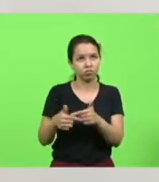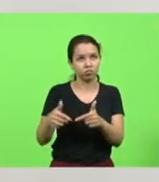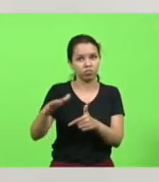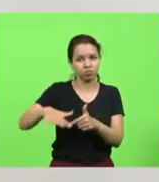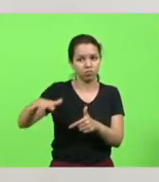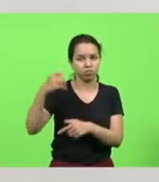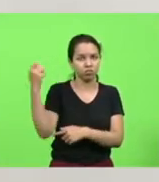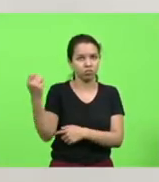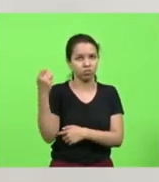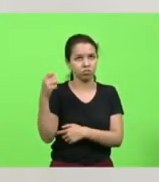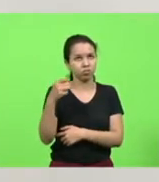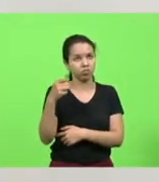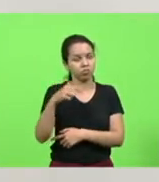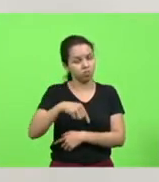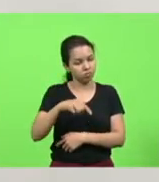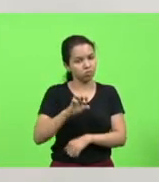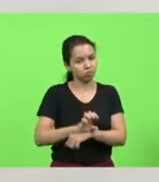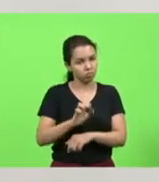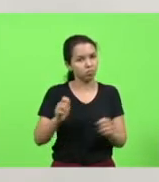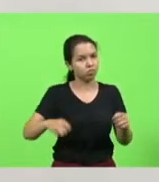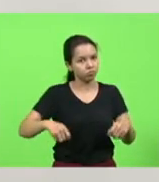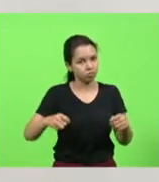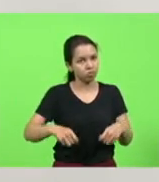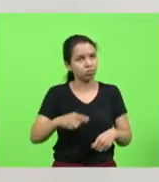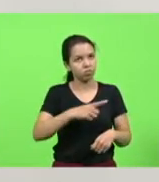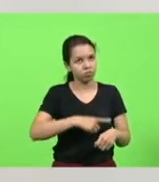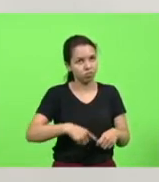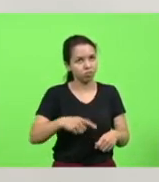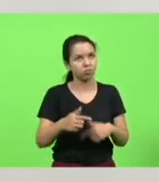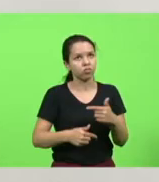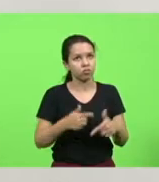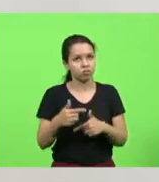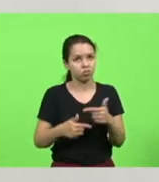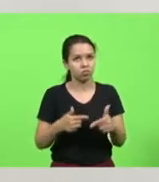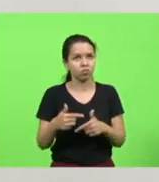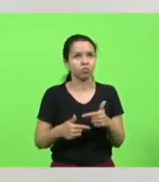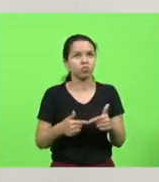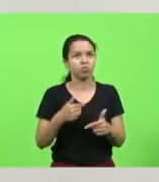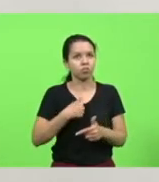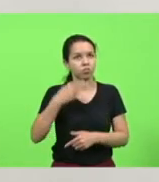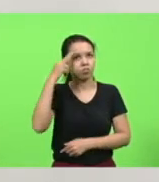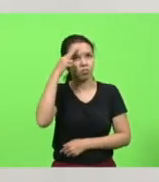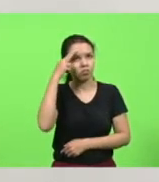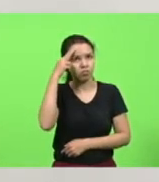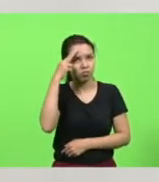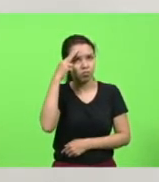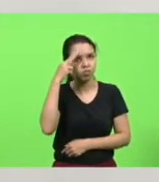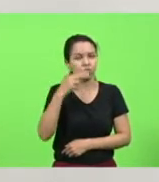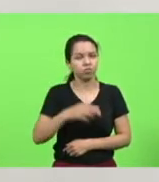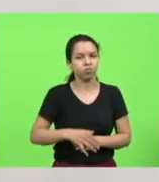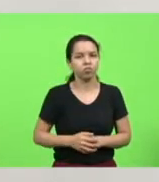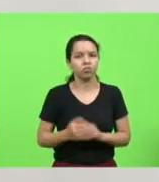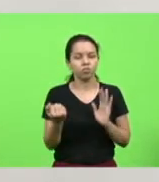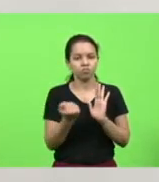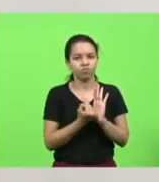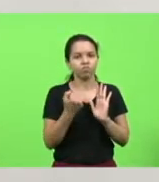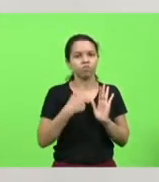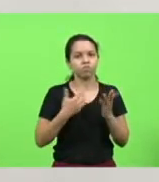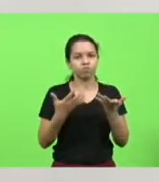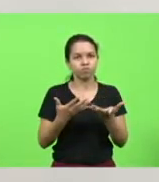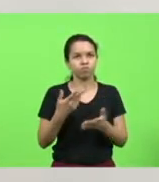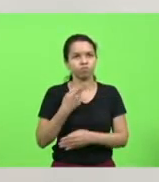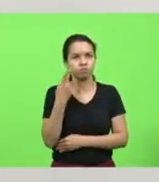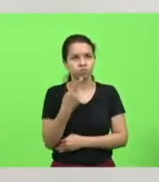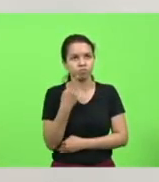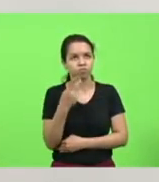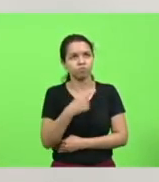potencial aqui do nosso estado. Nós estamos nessa batalha, é o meu maior sonho, né? Eu acho que é o grande legado que eu quero deixar como parlamentar,